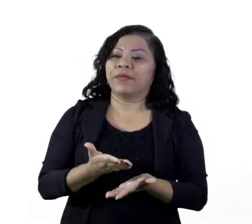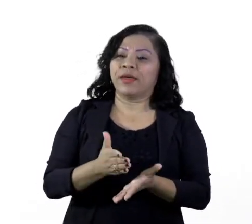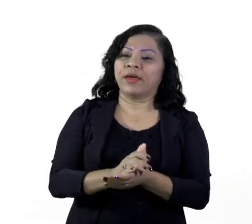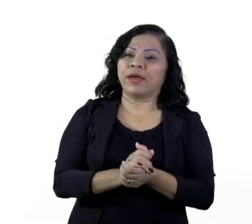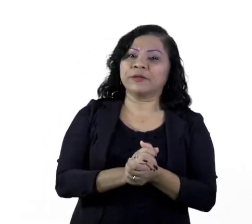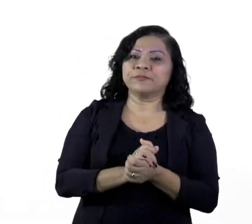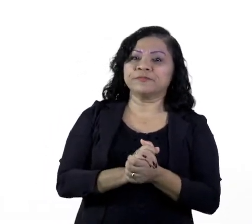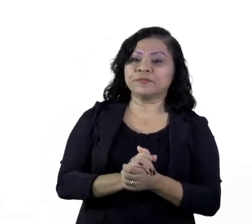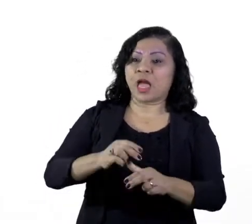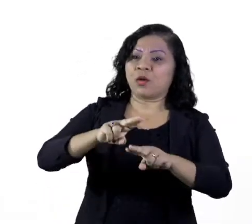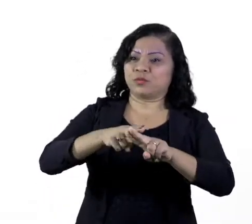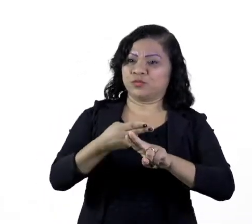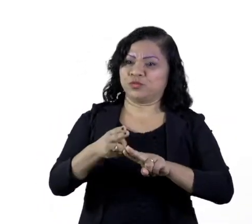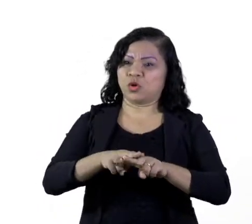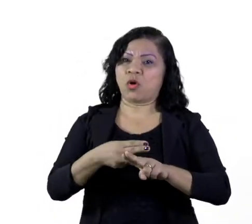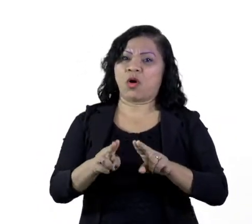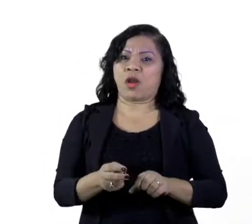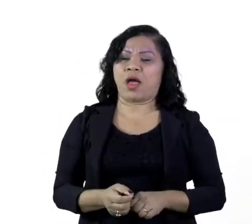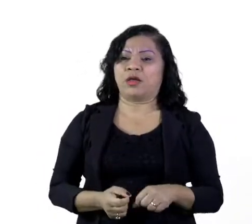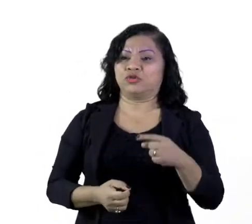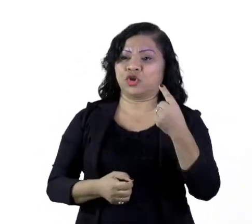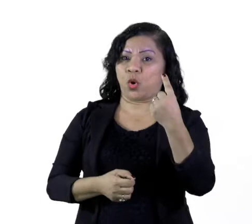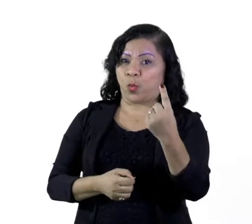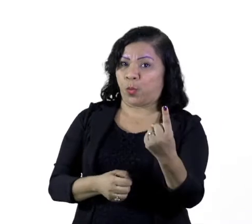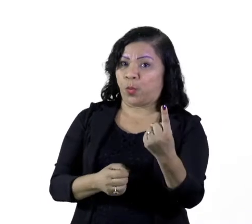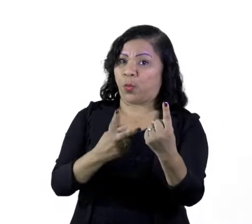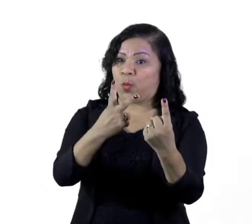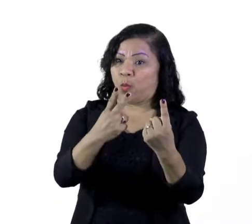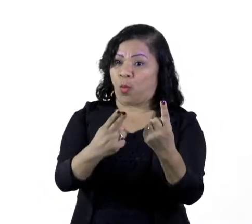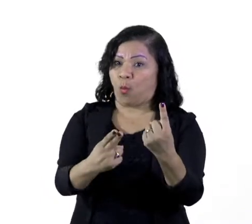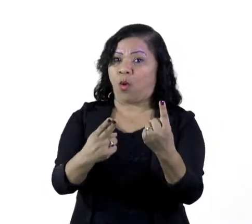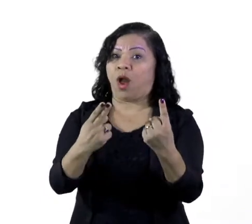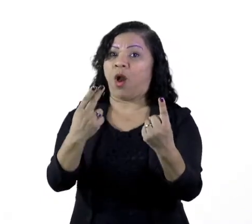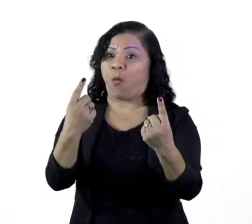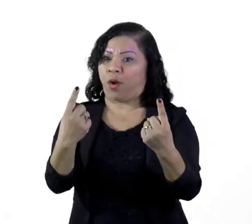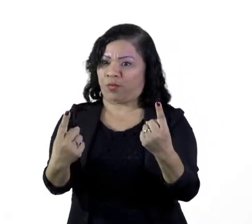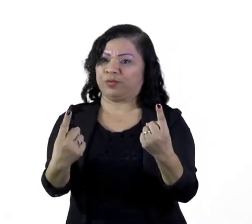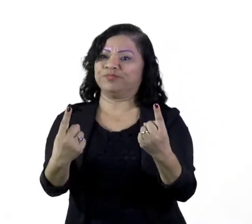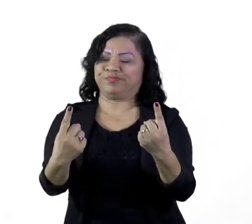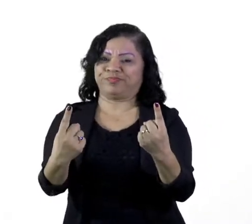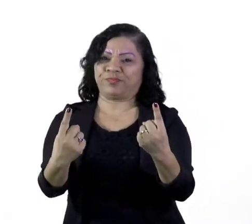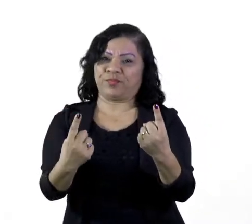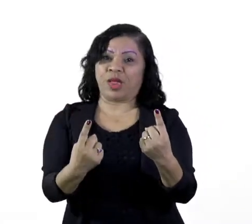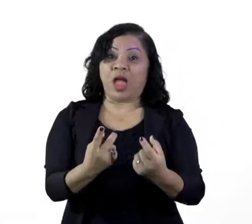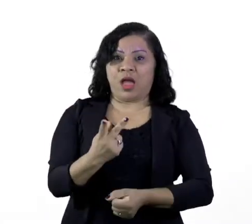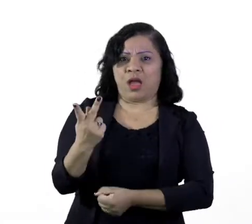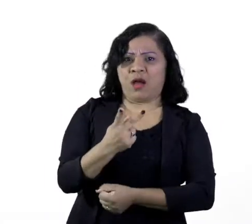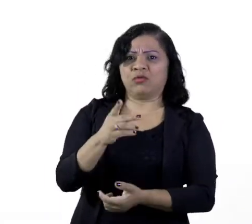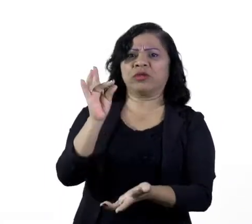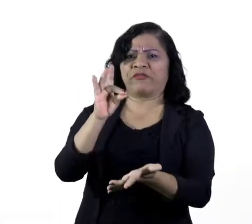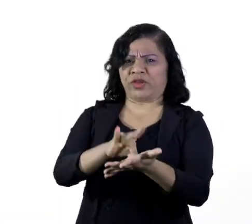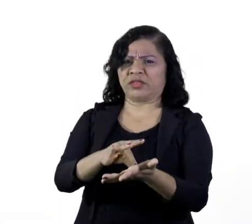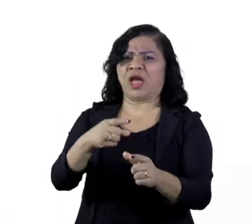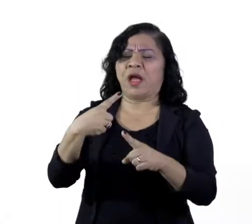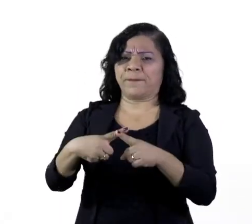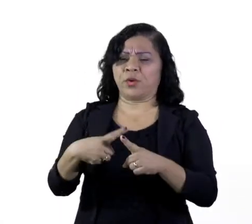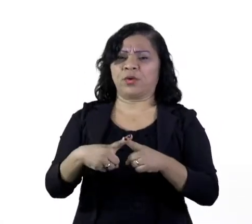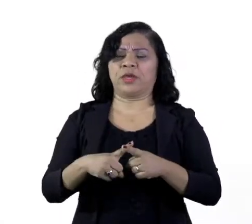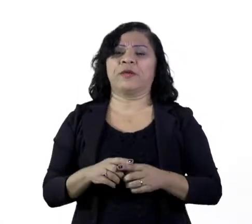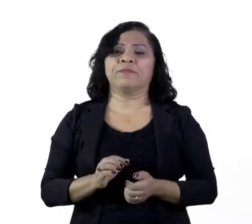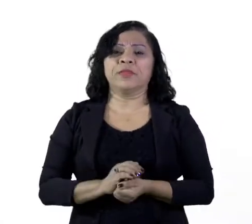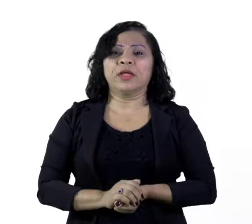outro brigadeiro, né? Essa sentença ela é verdadeira porque tanto do lado esquerdo como do lado direito do sinal